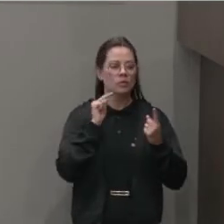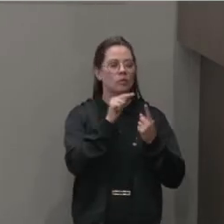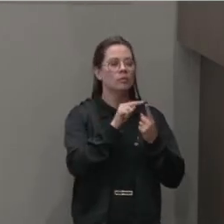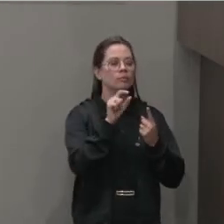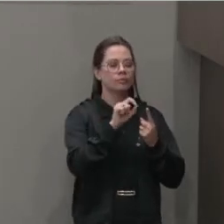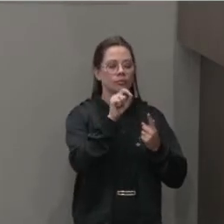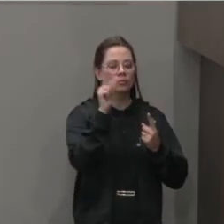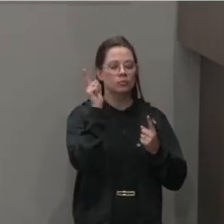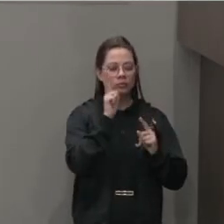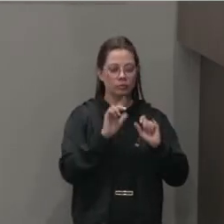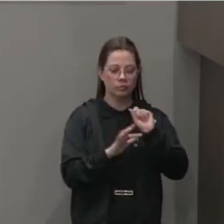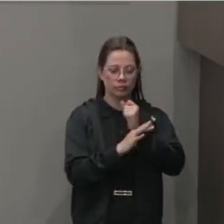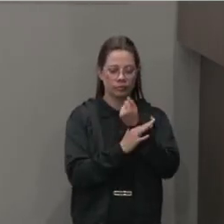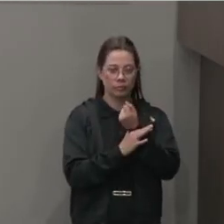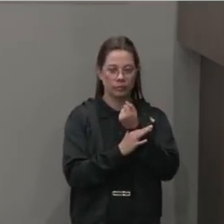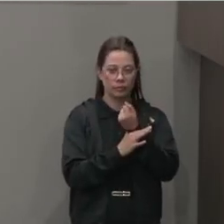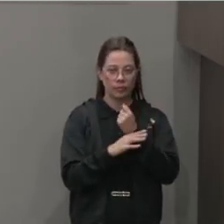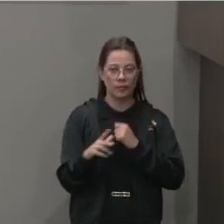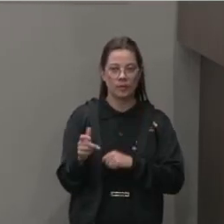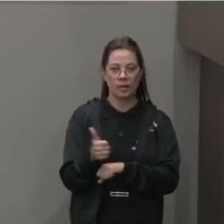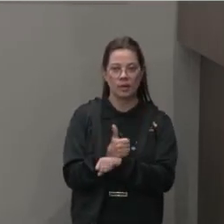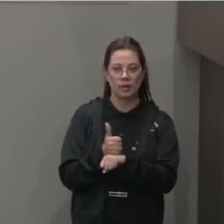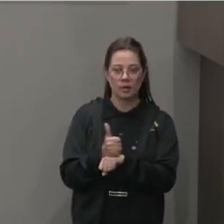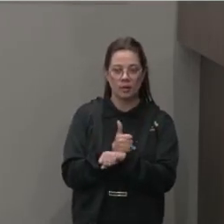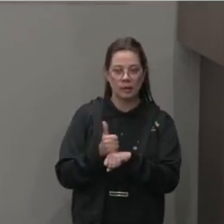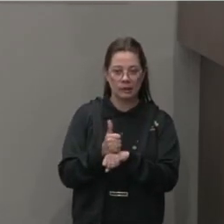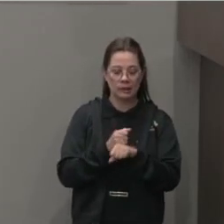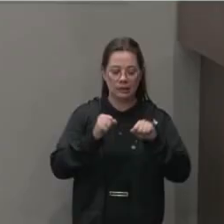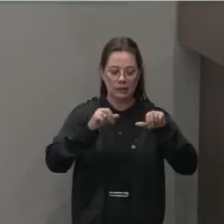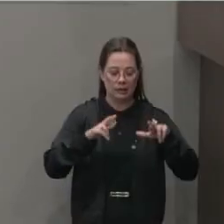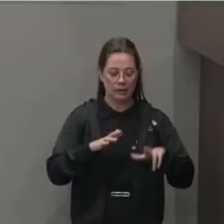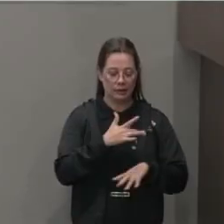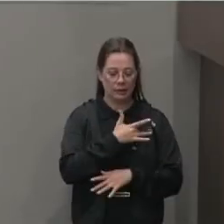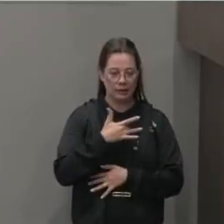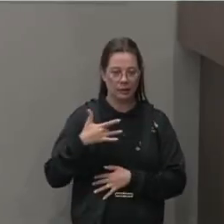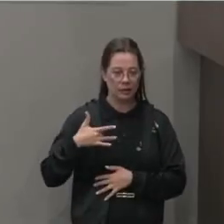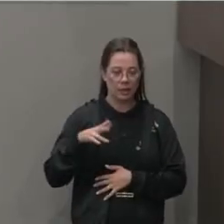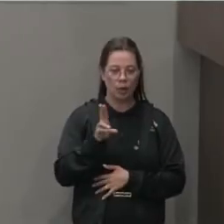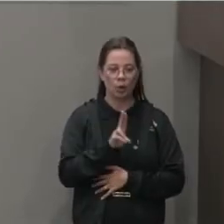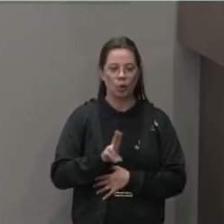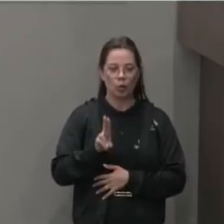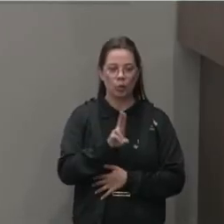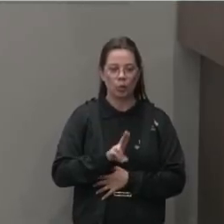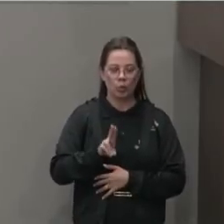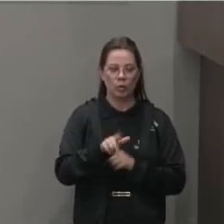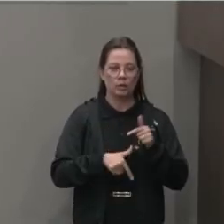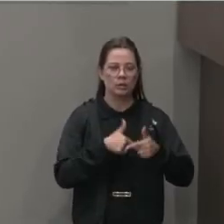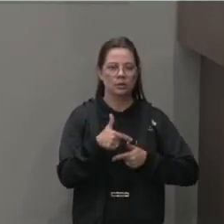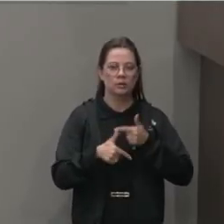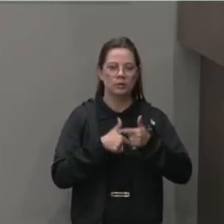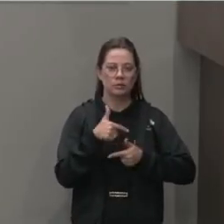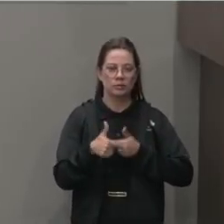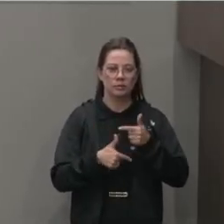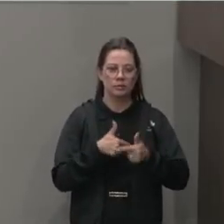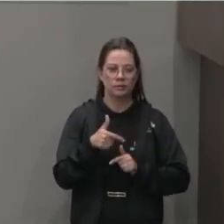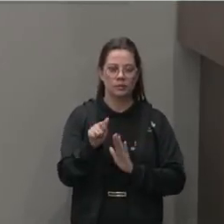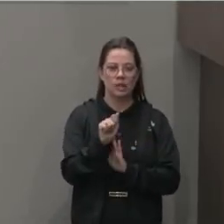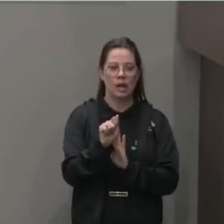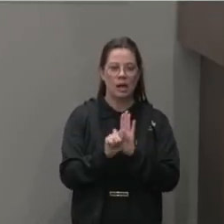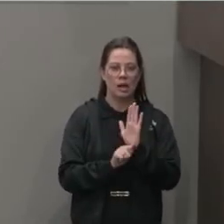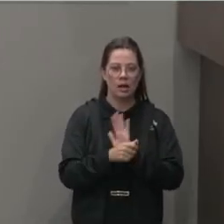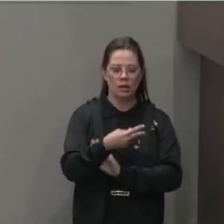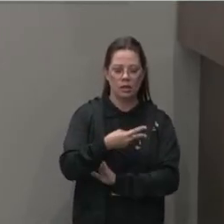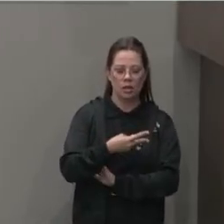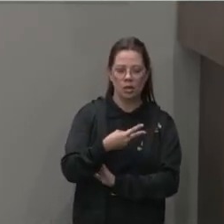de garantir a proteção dos profissionais de saúde e dos usuários dos serviços. No artigo